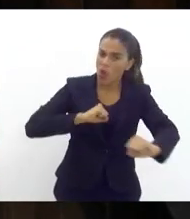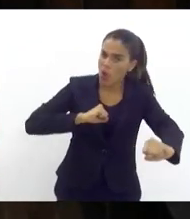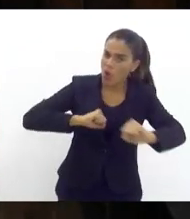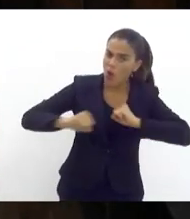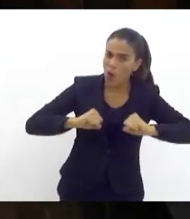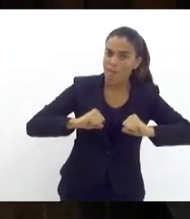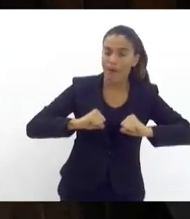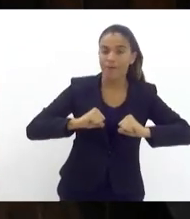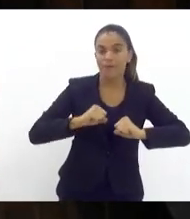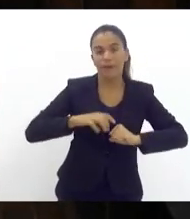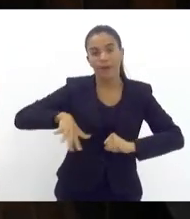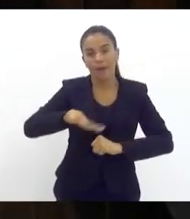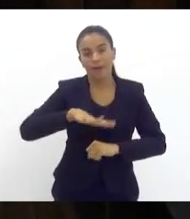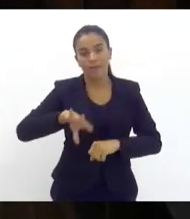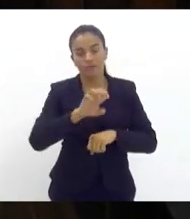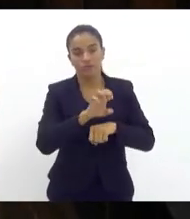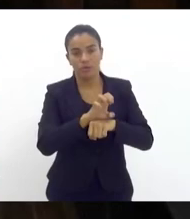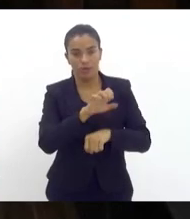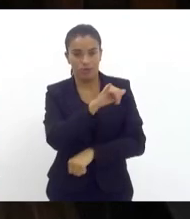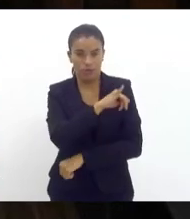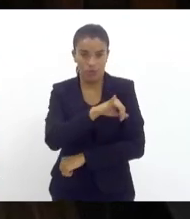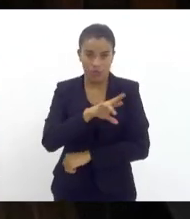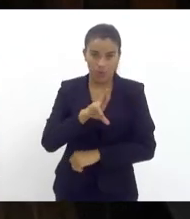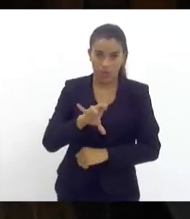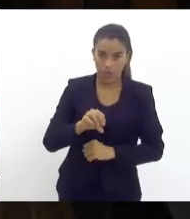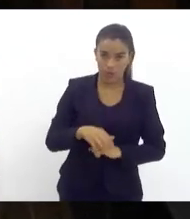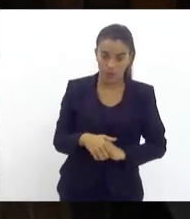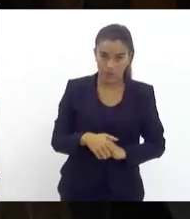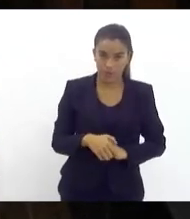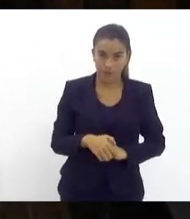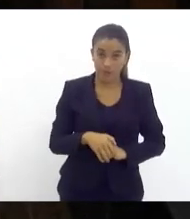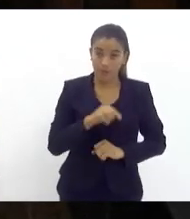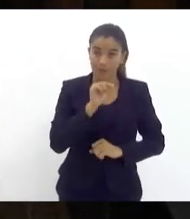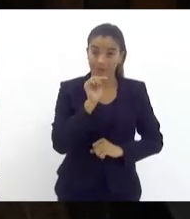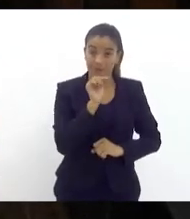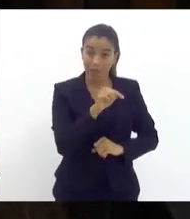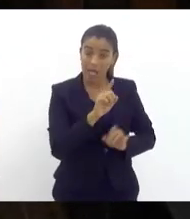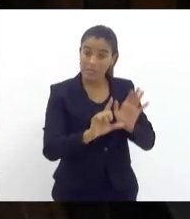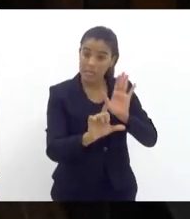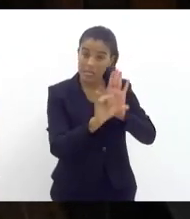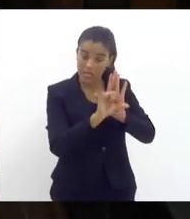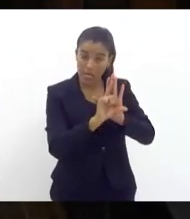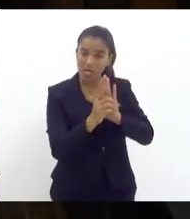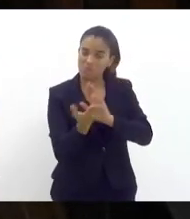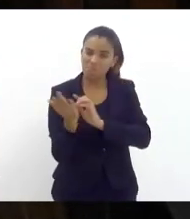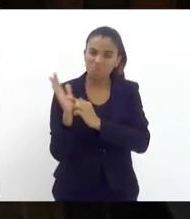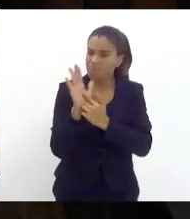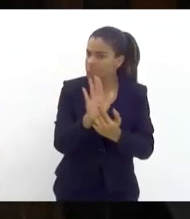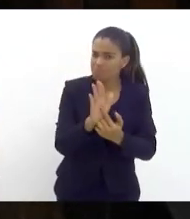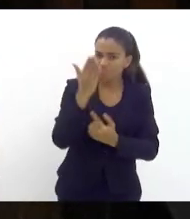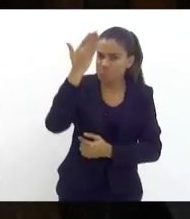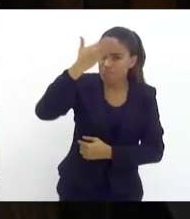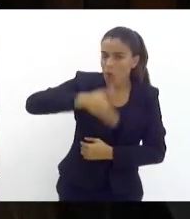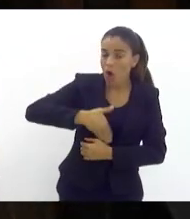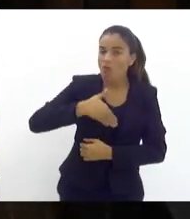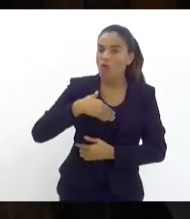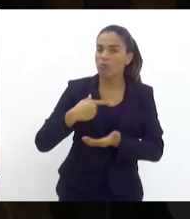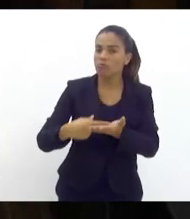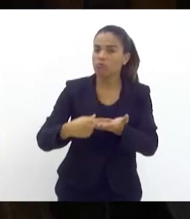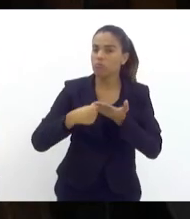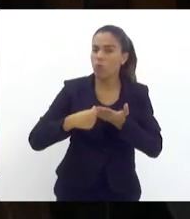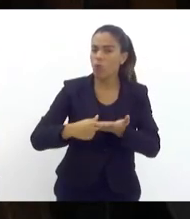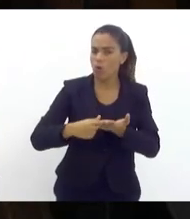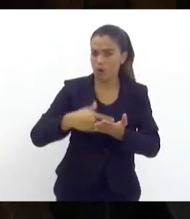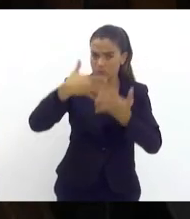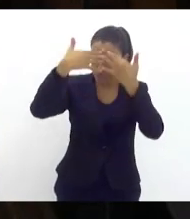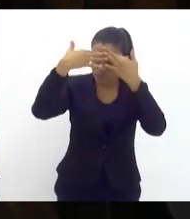no âmbito do Estado do Rio de Janeiro essa legislação Demonstra o compromisso incansável